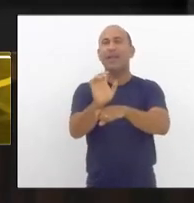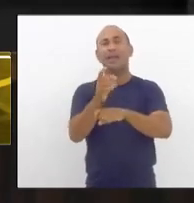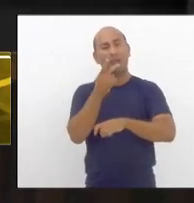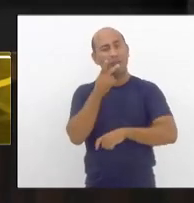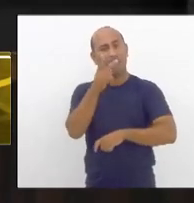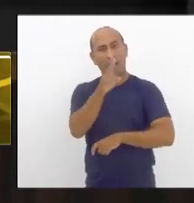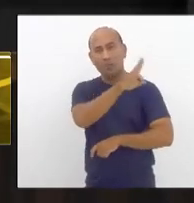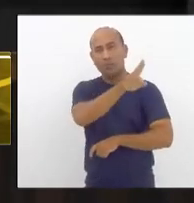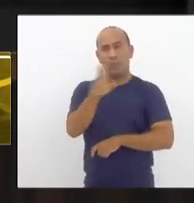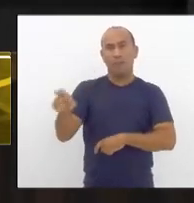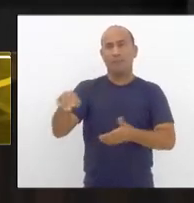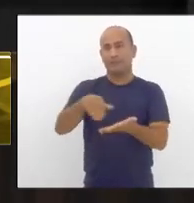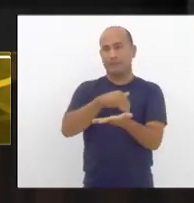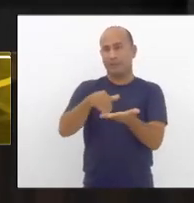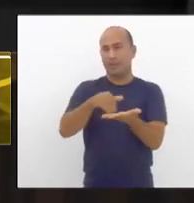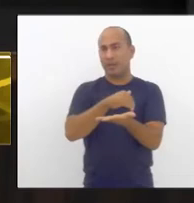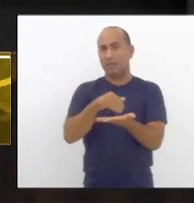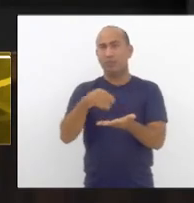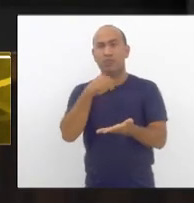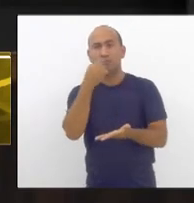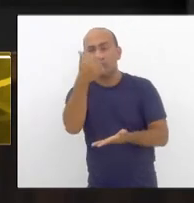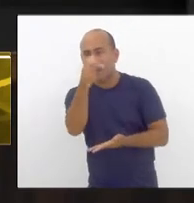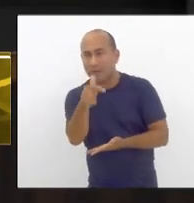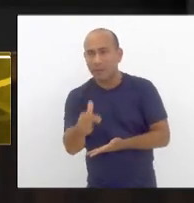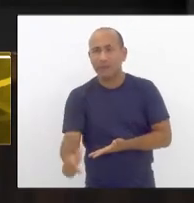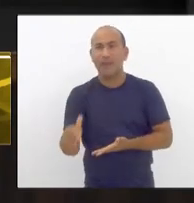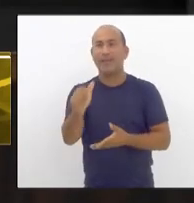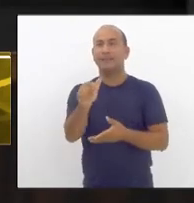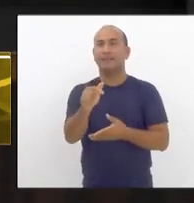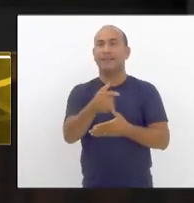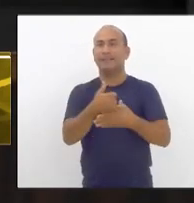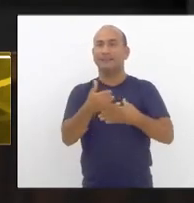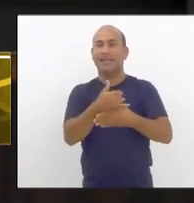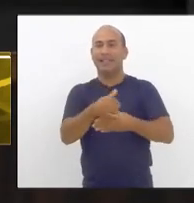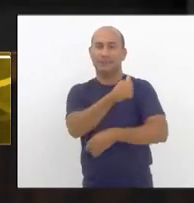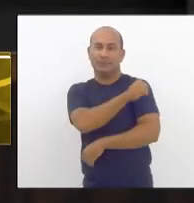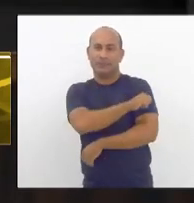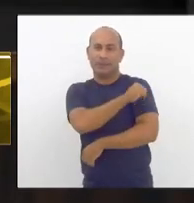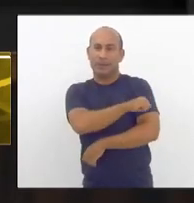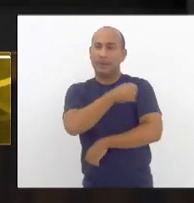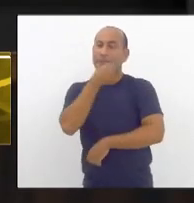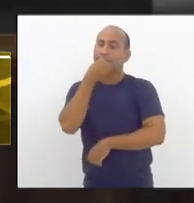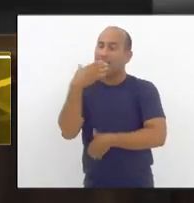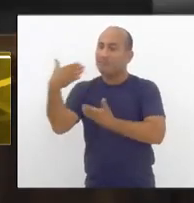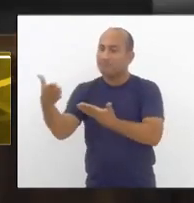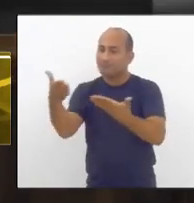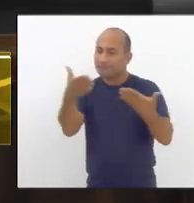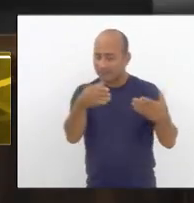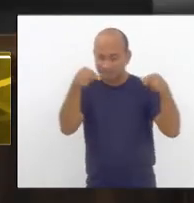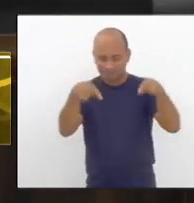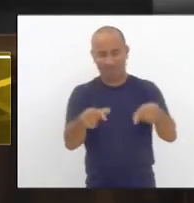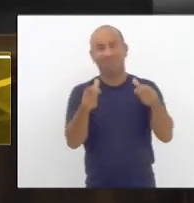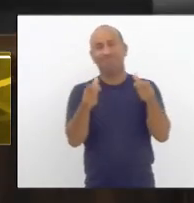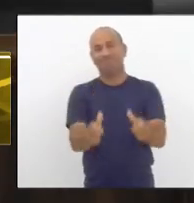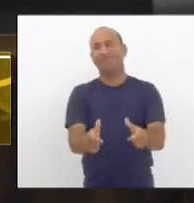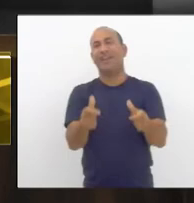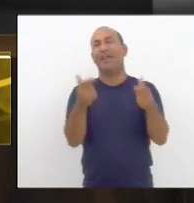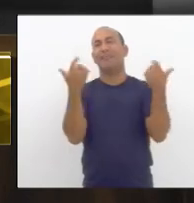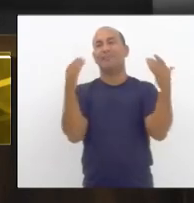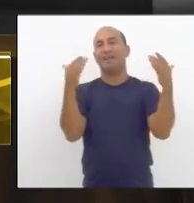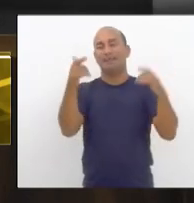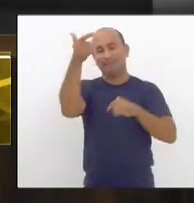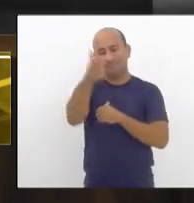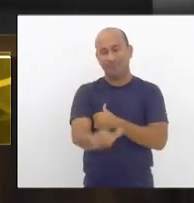dizer em nome de secretário Sem dúvida nenhuma a cidade do Rio de Janeiro seja muito bem-vindo essa casa E parabéns mais uma